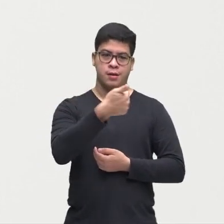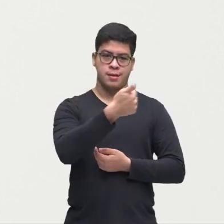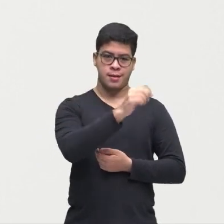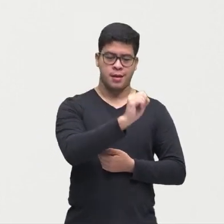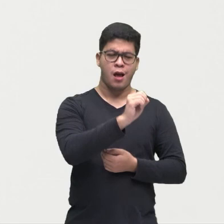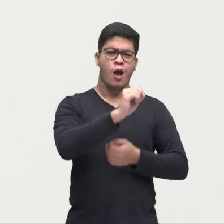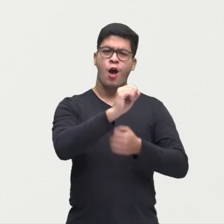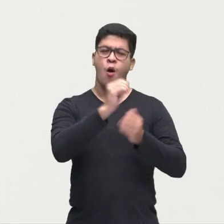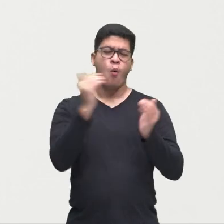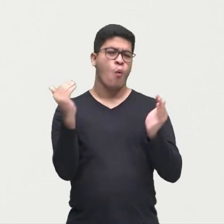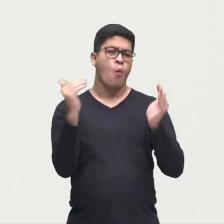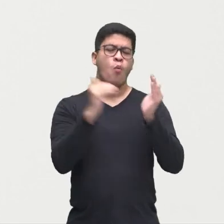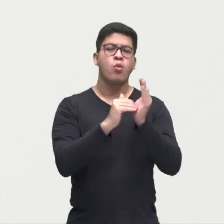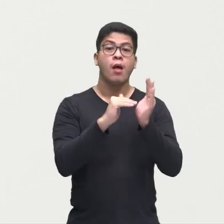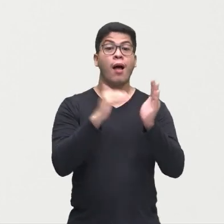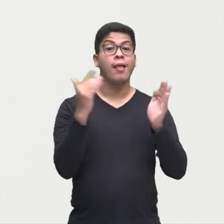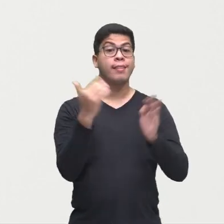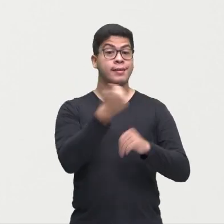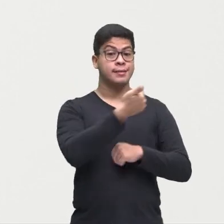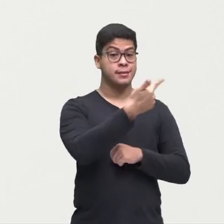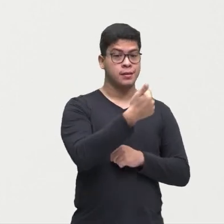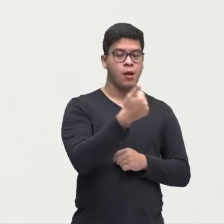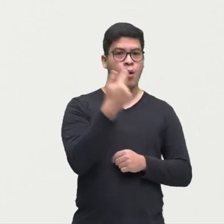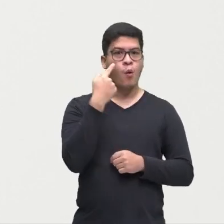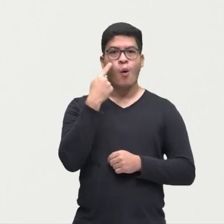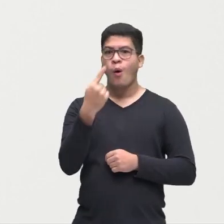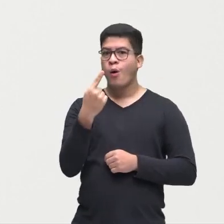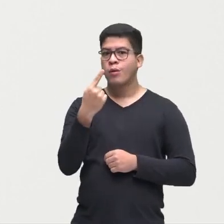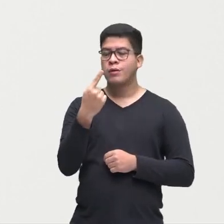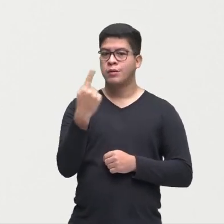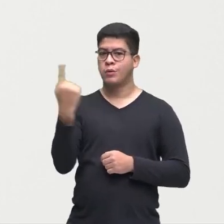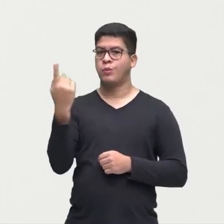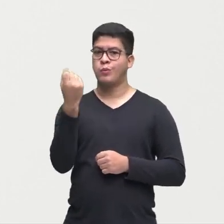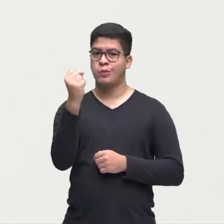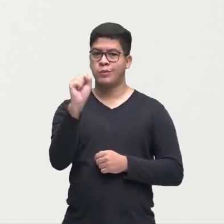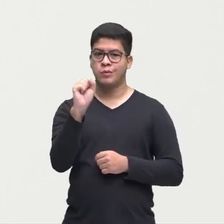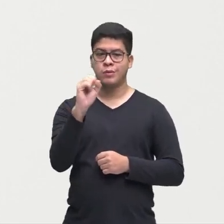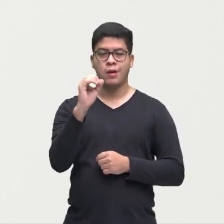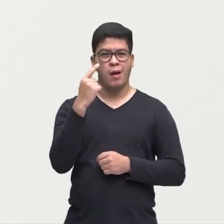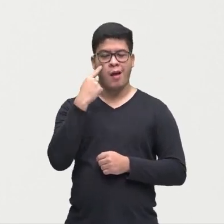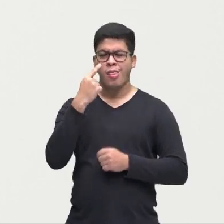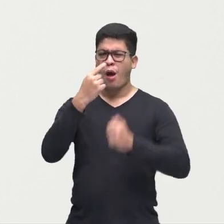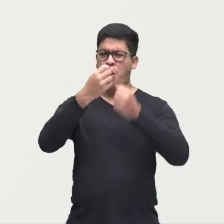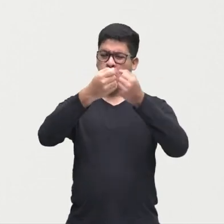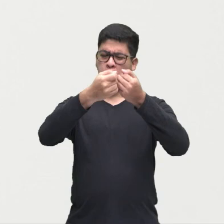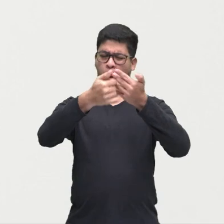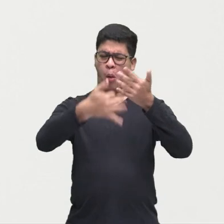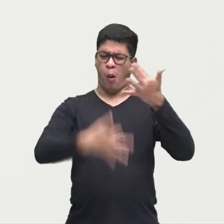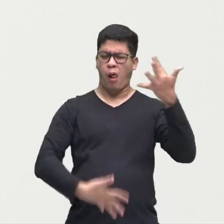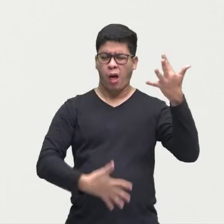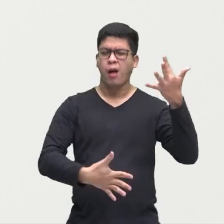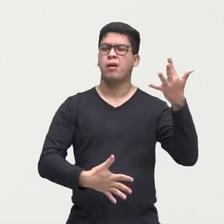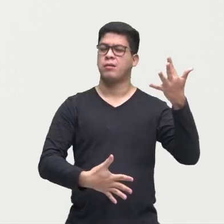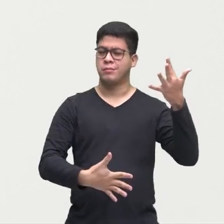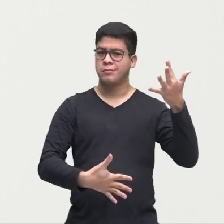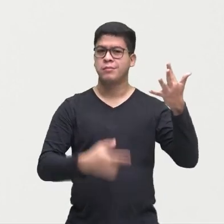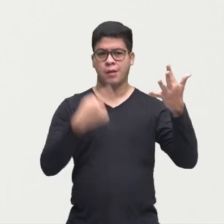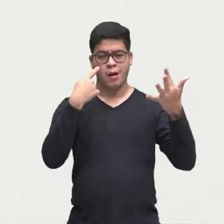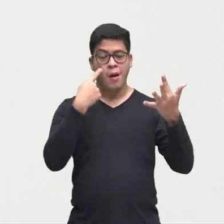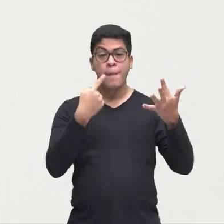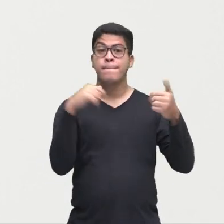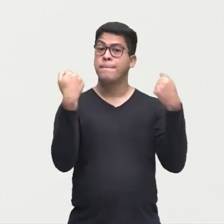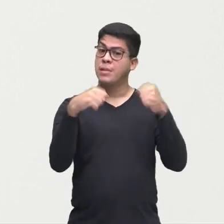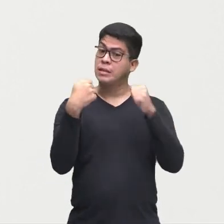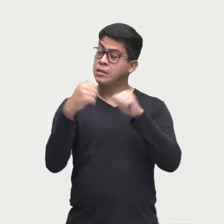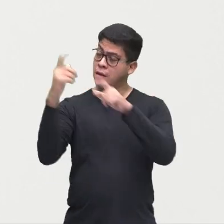são divisores do 70. Olha o 180, quantos divisores ele tem, né? Então basta você fatorar como